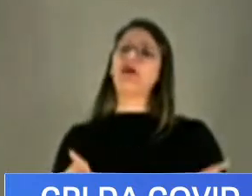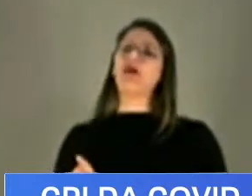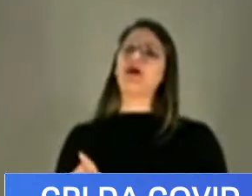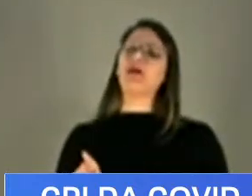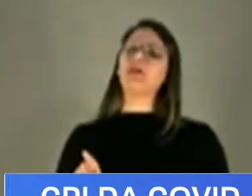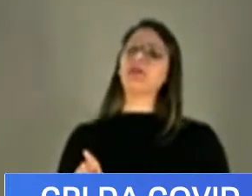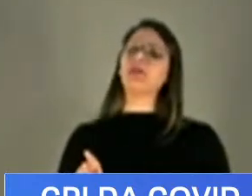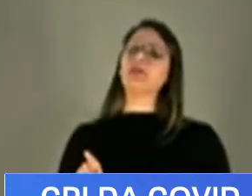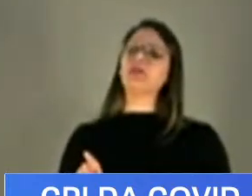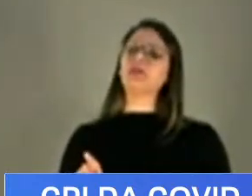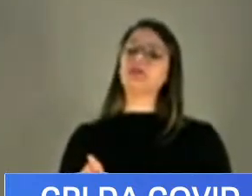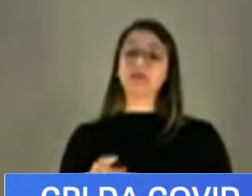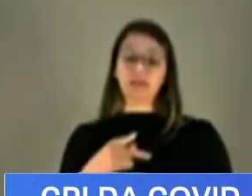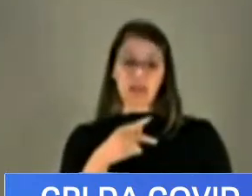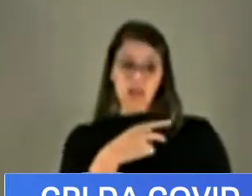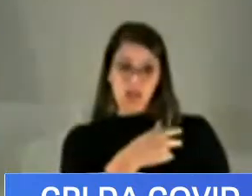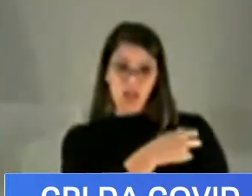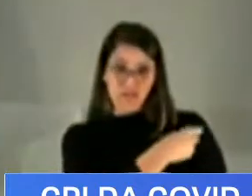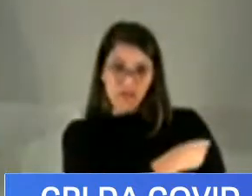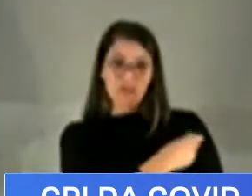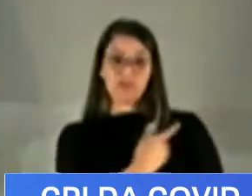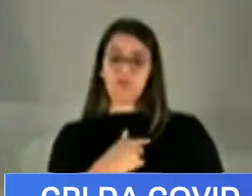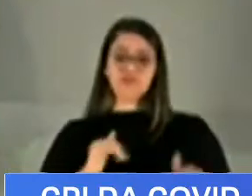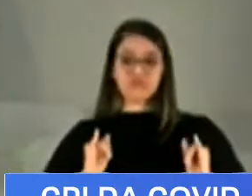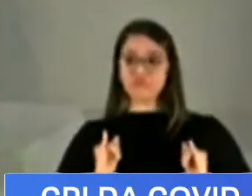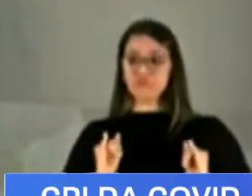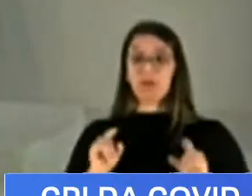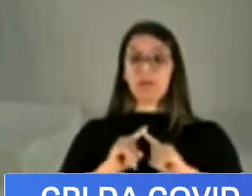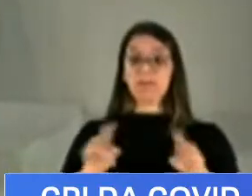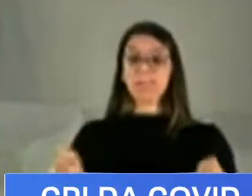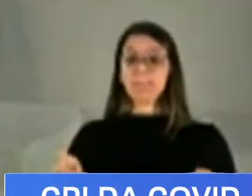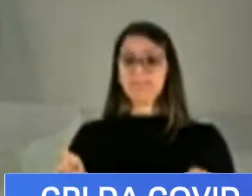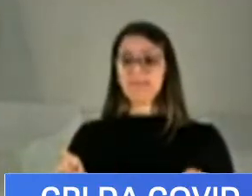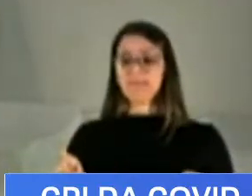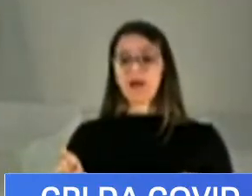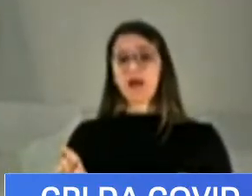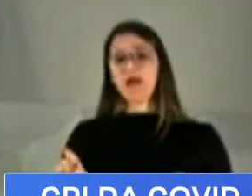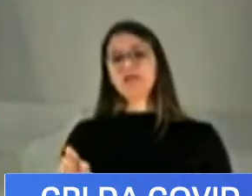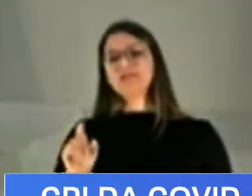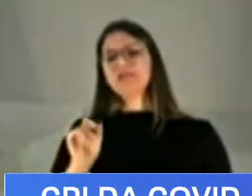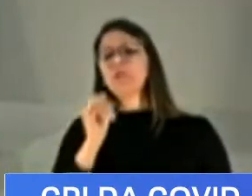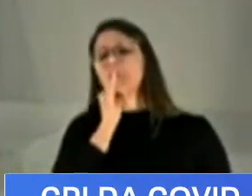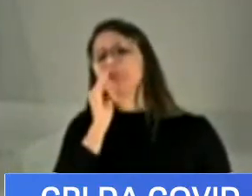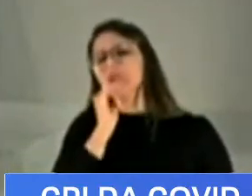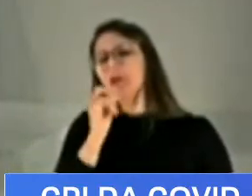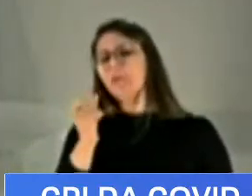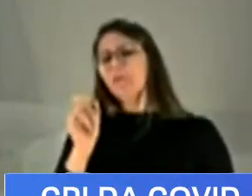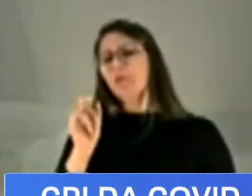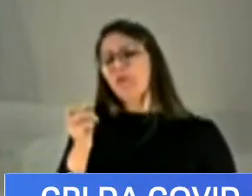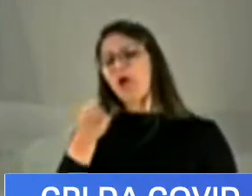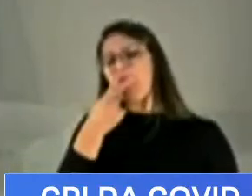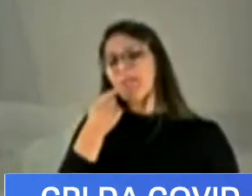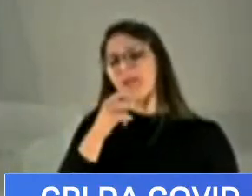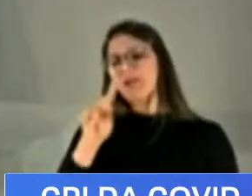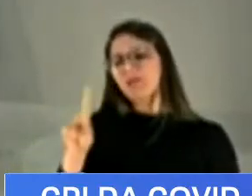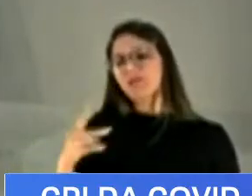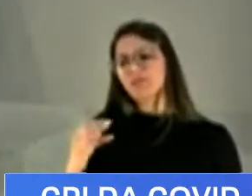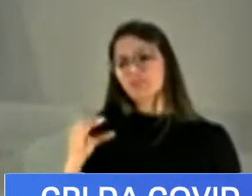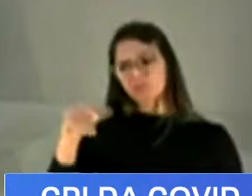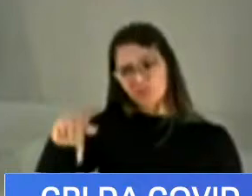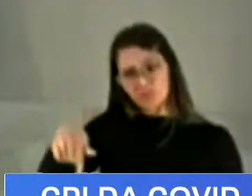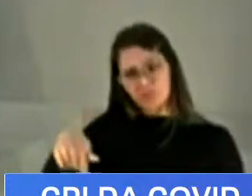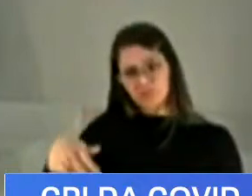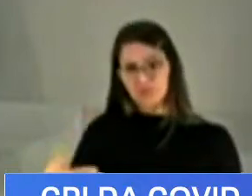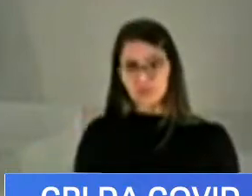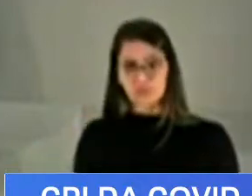se responsabiliza pela utilização? É um médico que prescreve. Ele é que tem que ser responsabilizado. Sem embasamento científico. No caso,